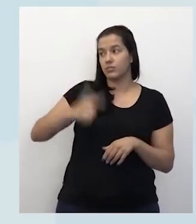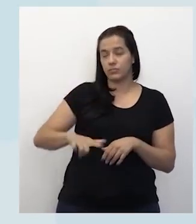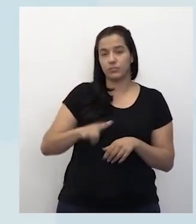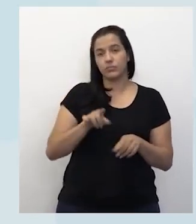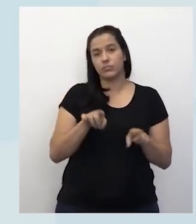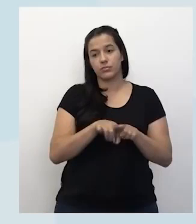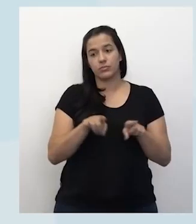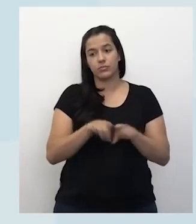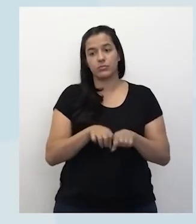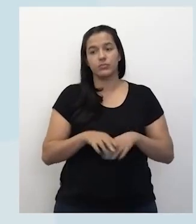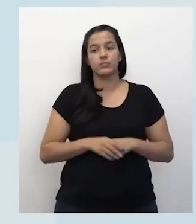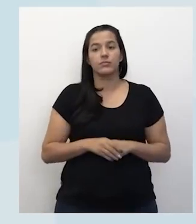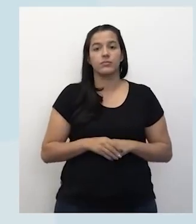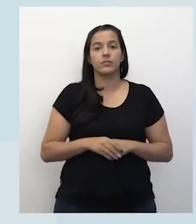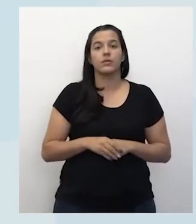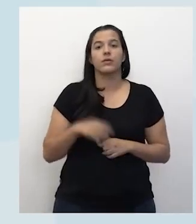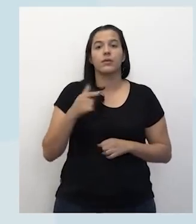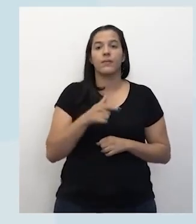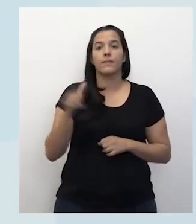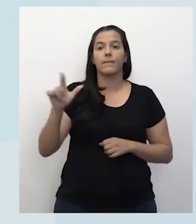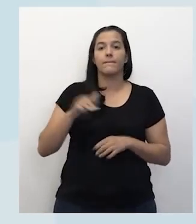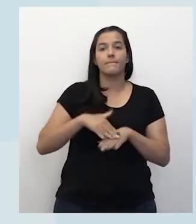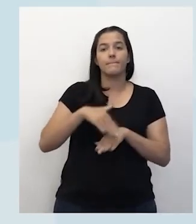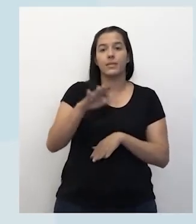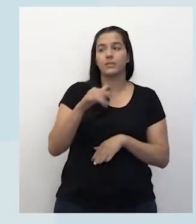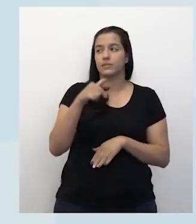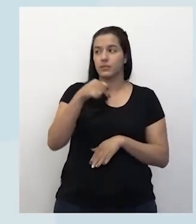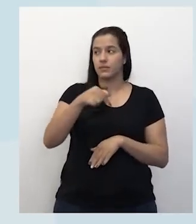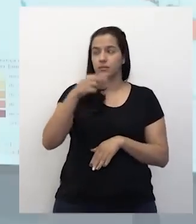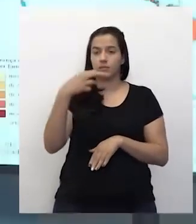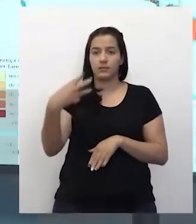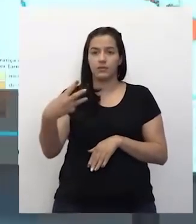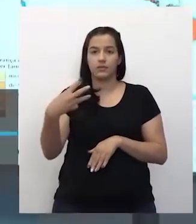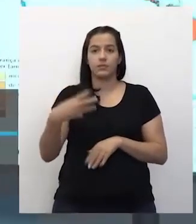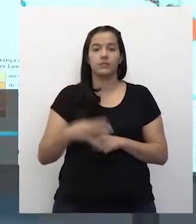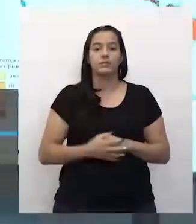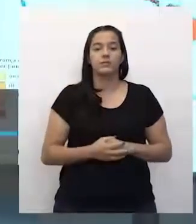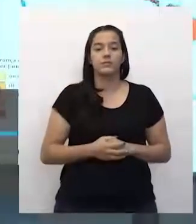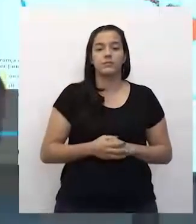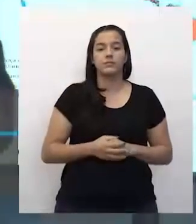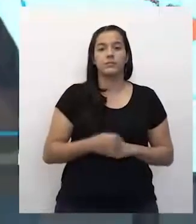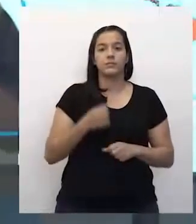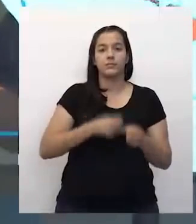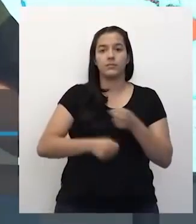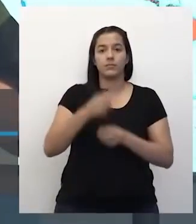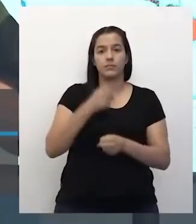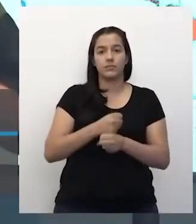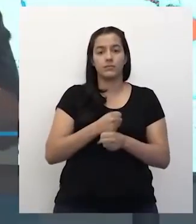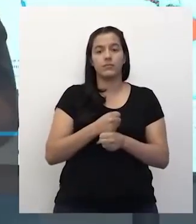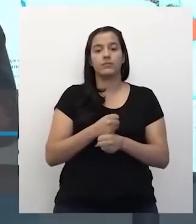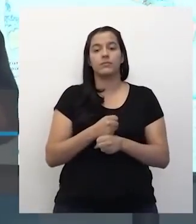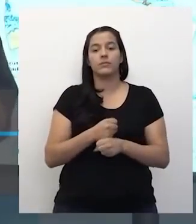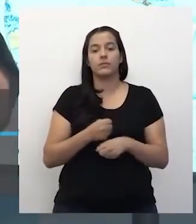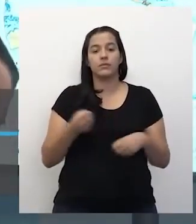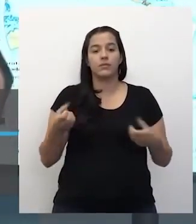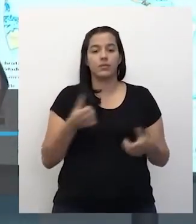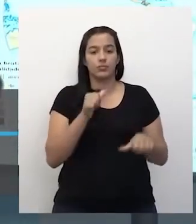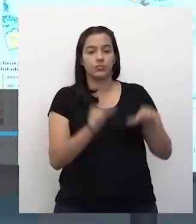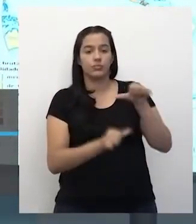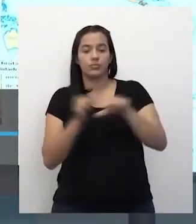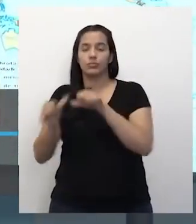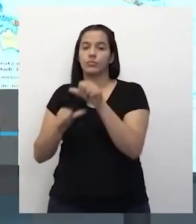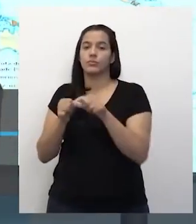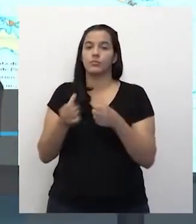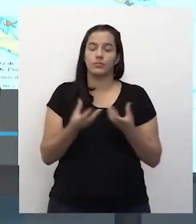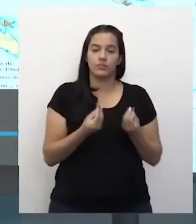aparece aí com destaque para mais de 73 anos. Mas são dados aí de 10 anos atrás, né, de 2013, então esses dados mudaram bastante, inclusive,